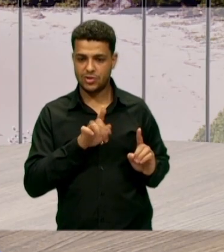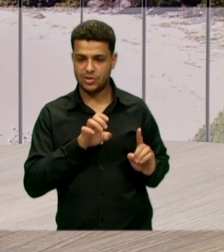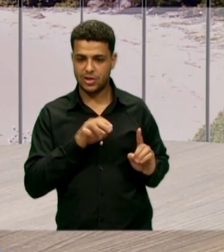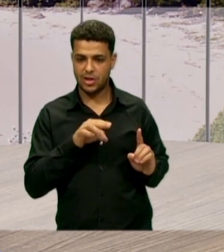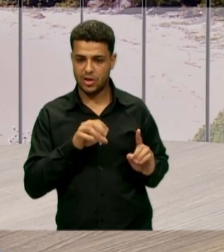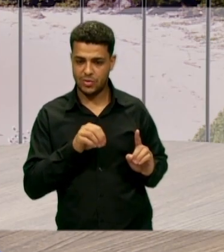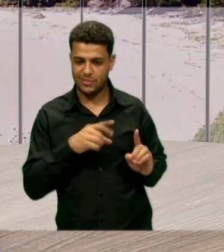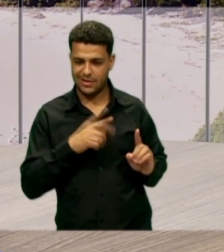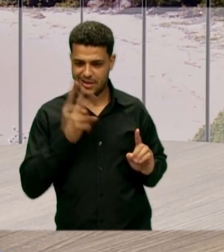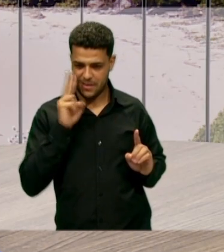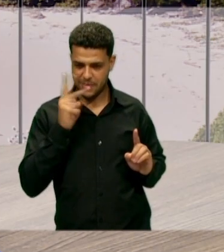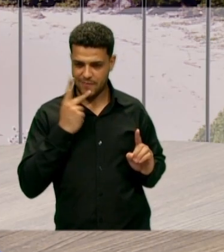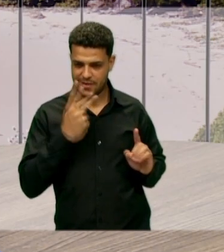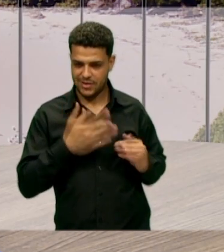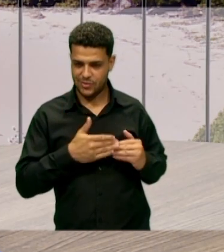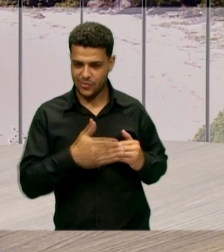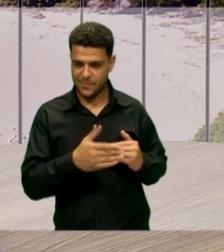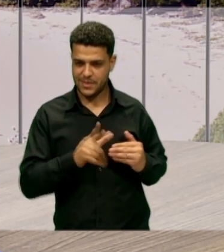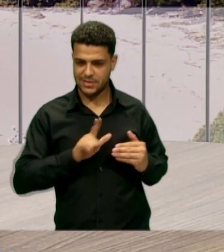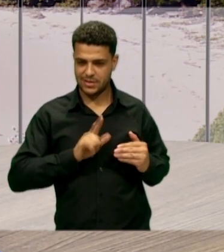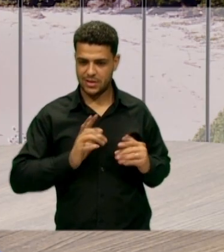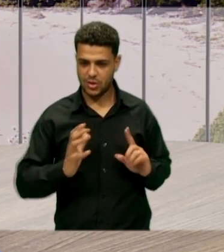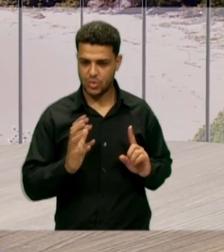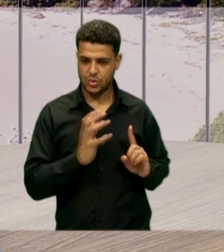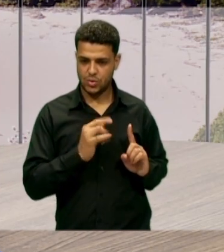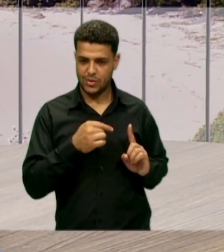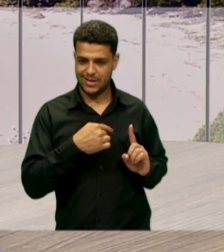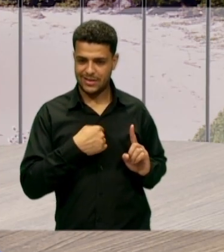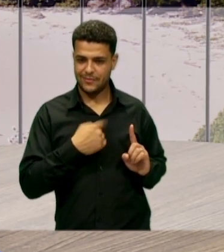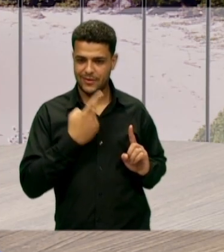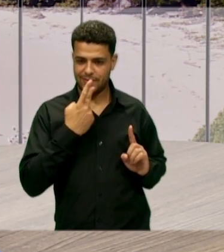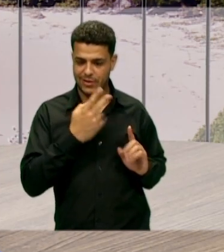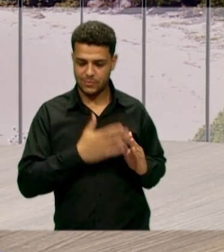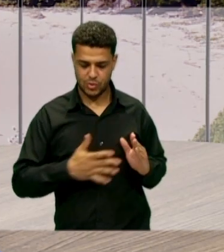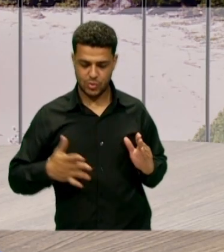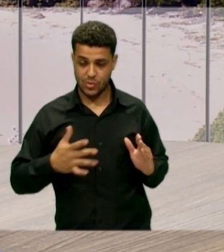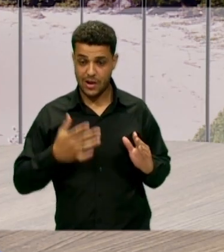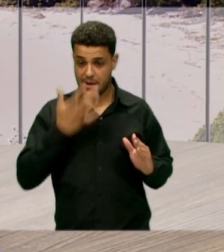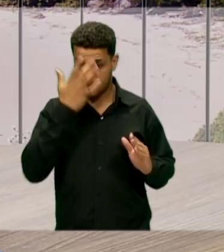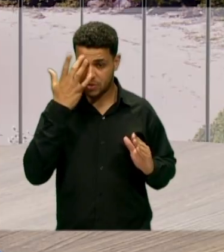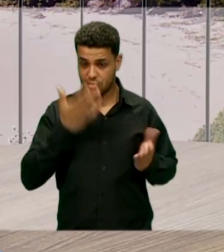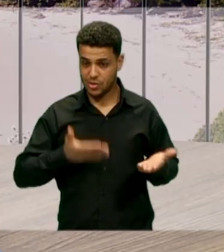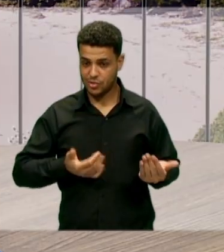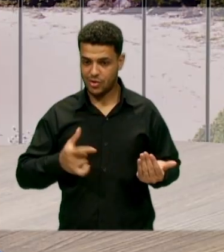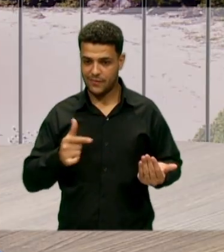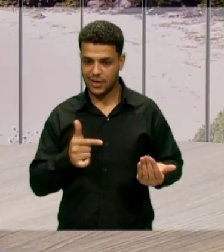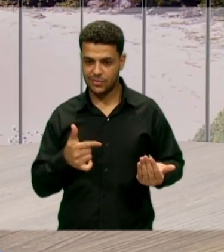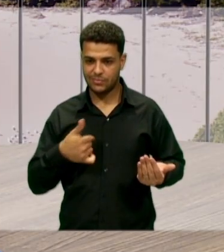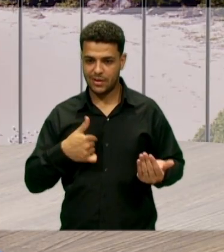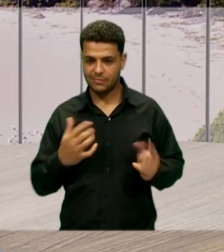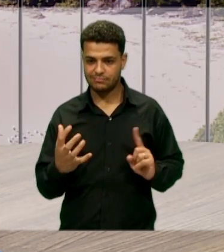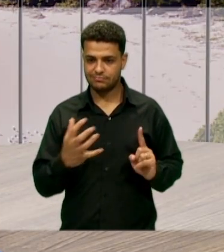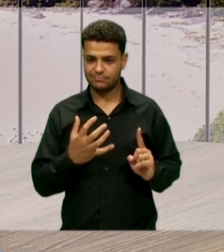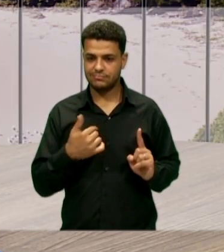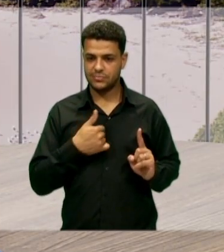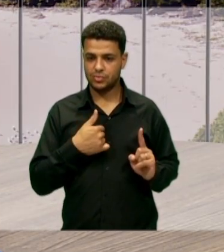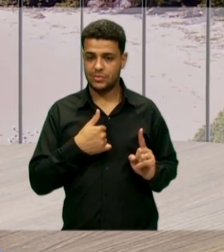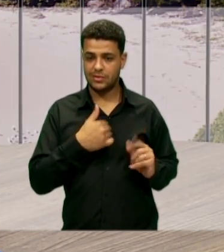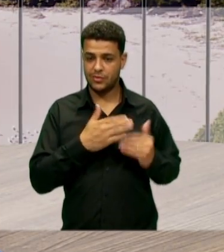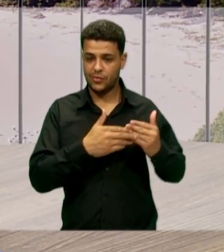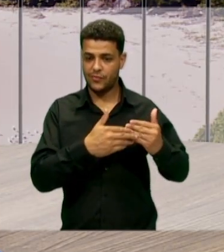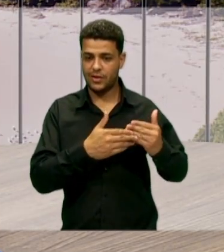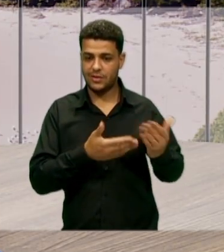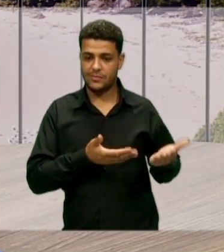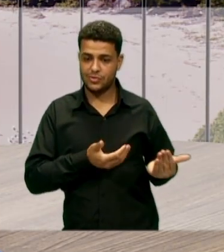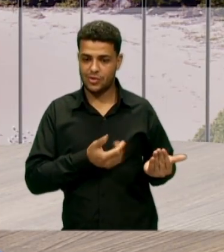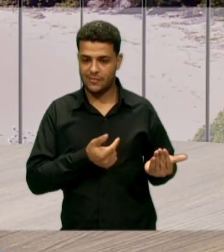falei no início da entrevista que o tempo de exposição é fundamental, então você não espera que uma paciente jovem, que tenha pouco tempo de exposição, desenvolva um câncer de